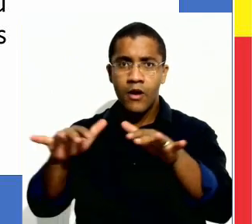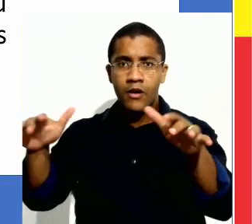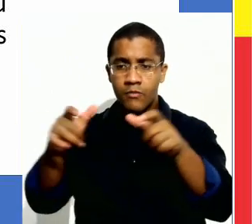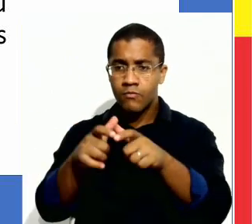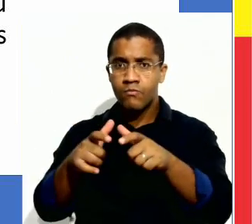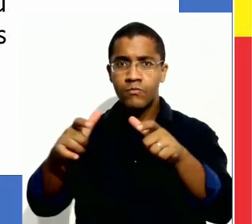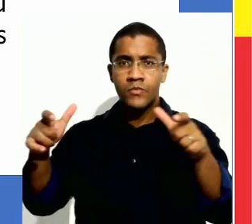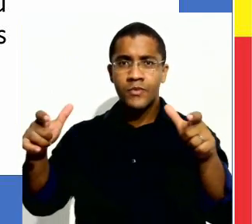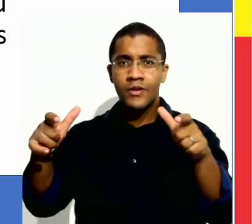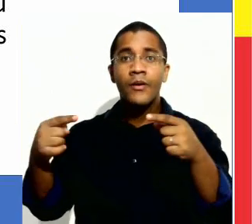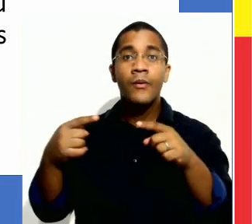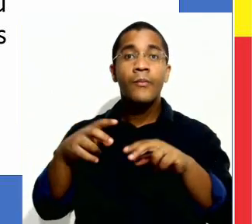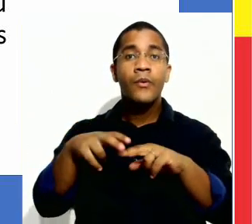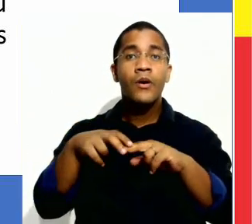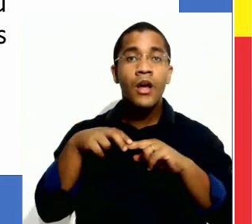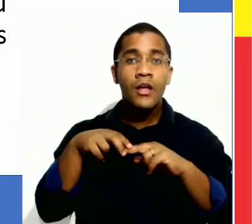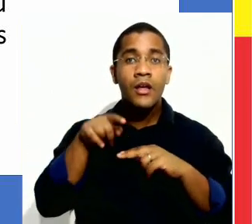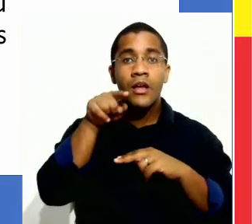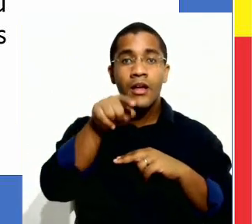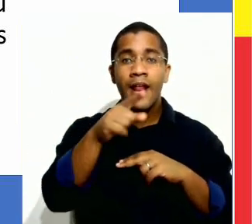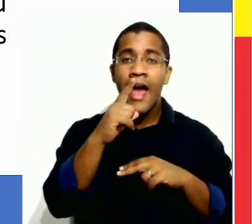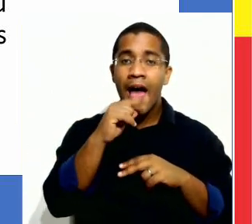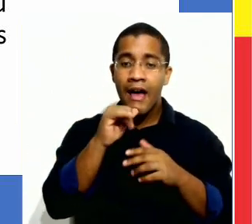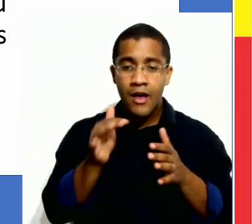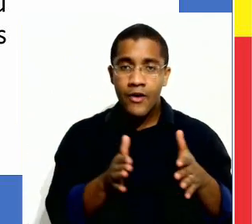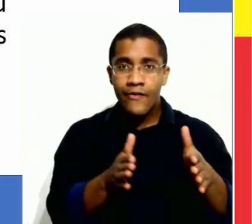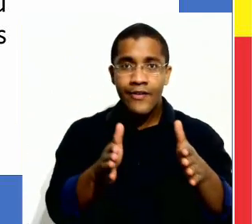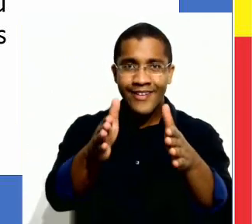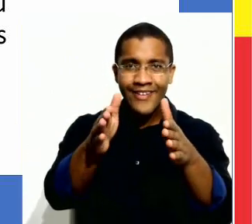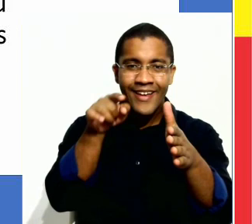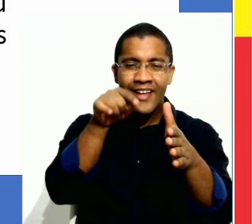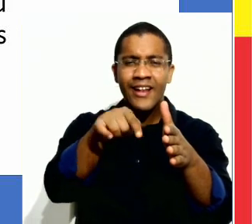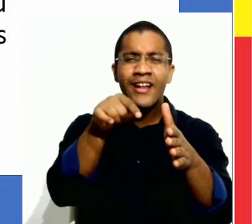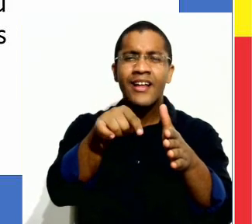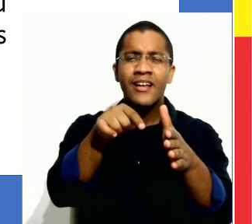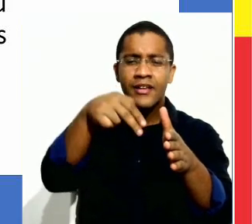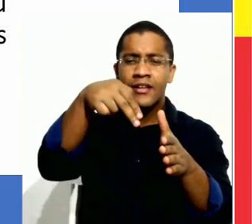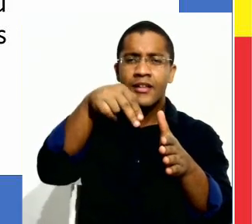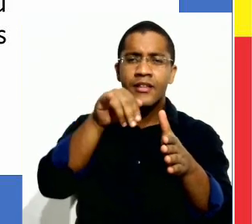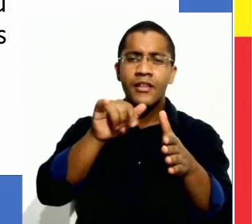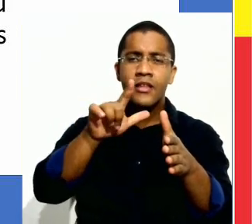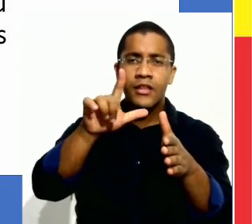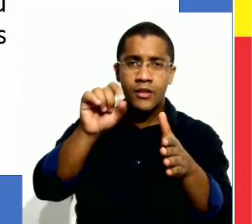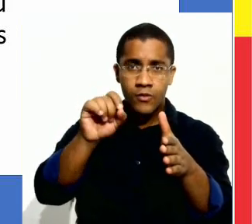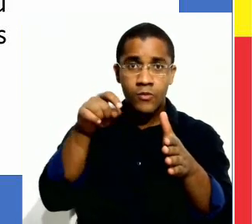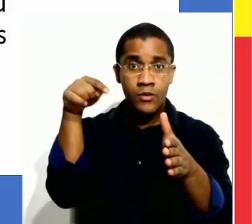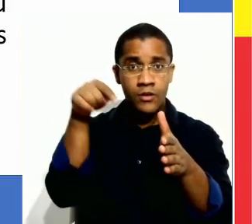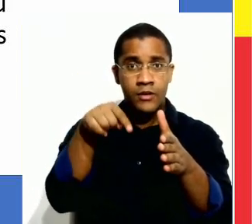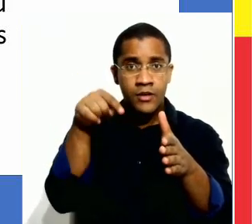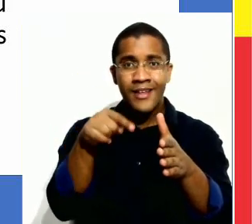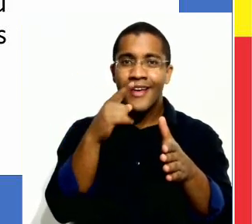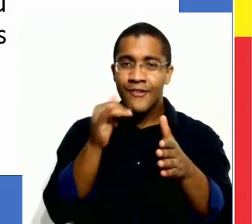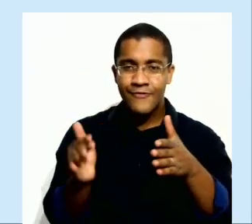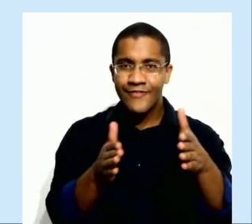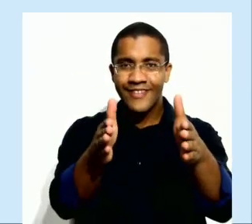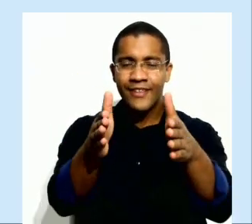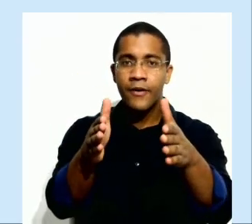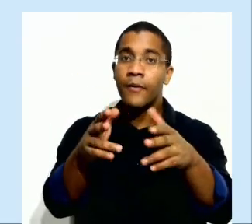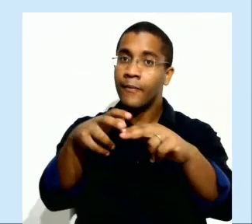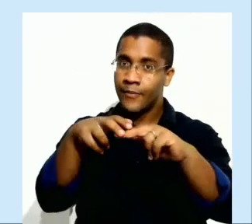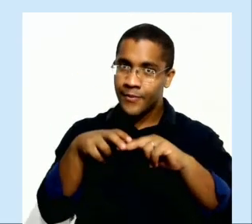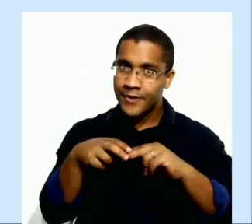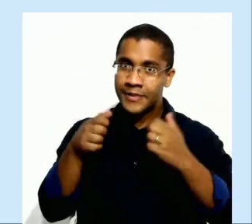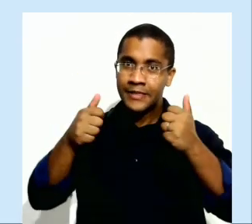fortemente ligado aos recursos hídricos fornecidos pelo rio Nilo. Por isso que